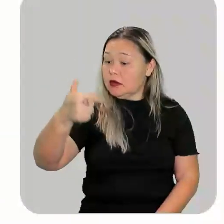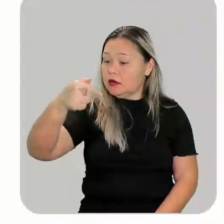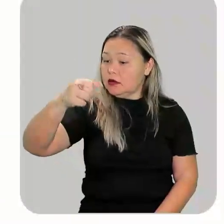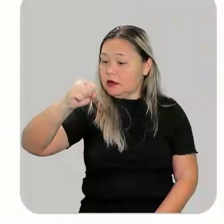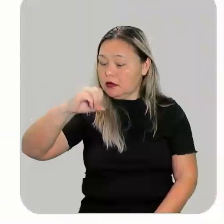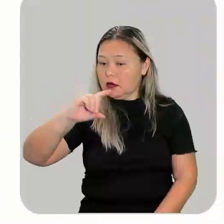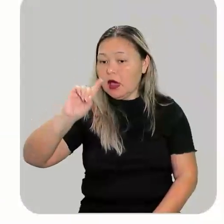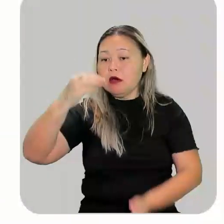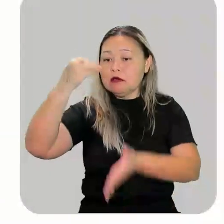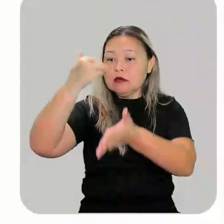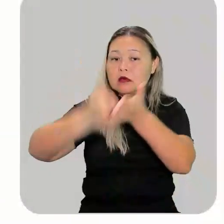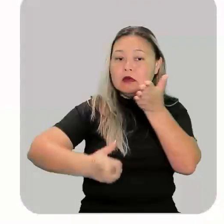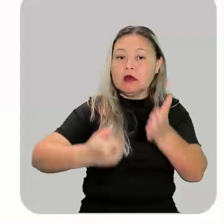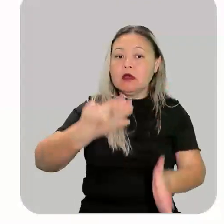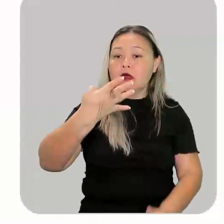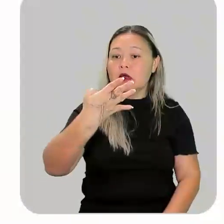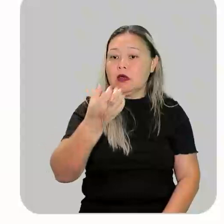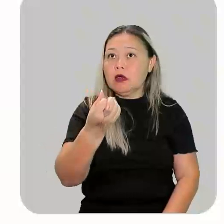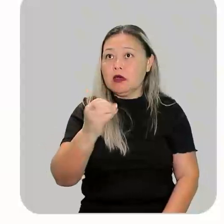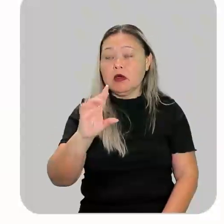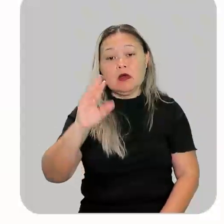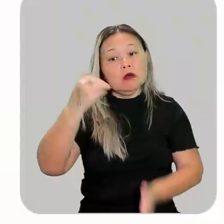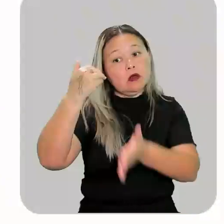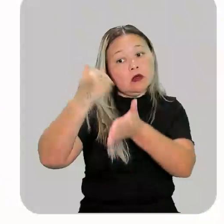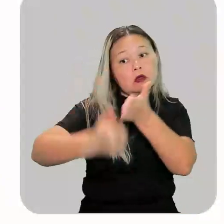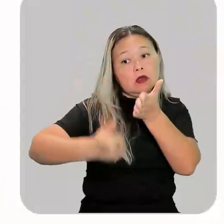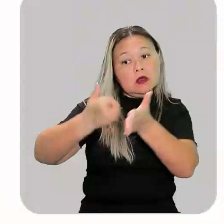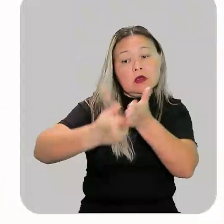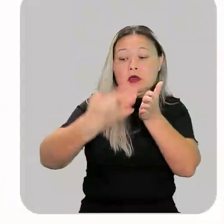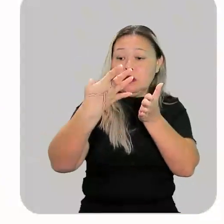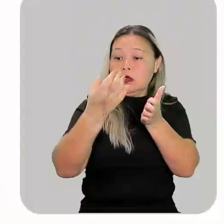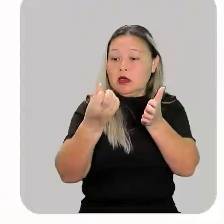460. Vou nessa queda aí decrescente, sempre tirando